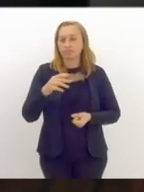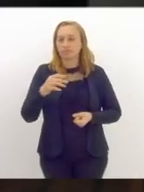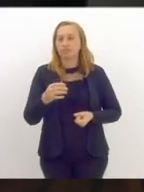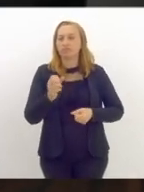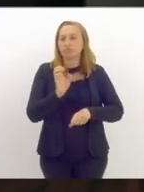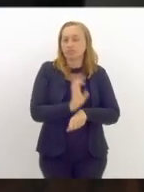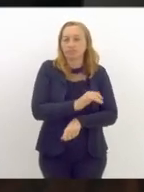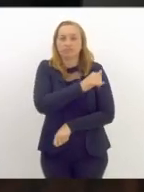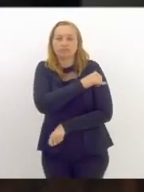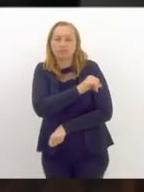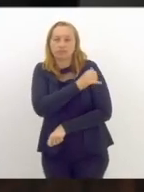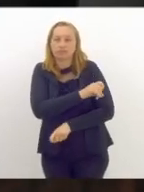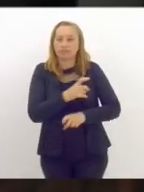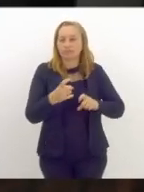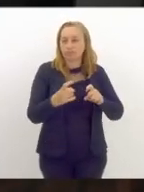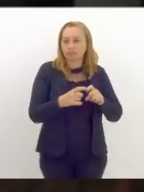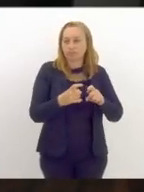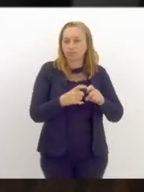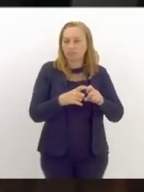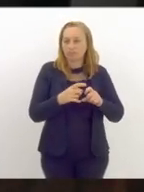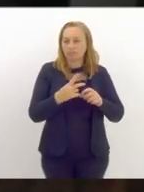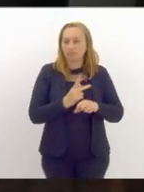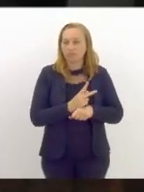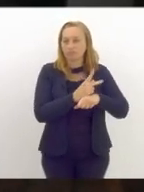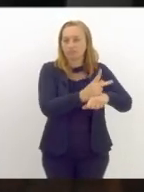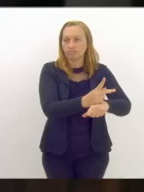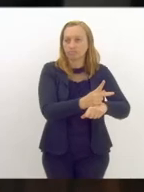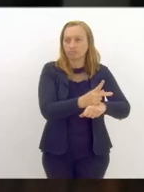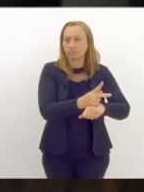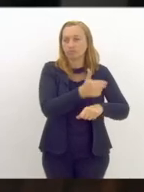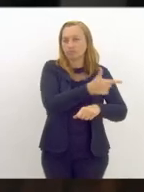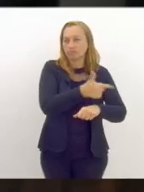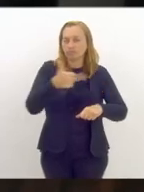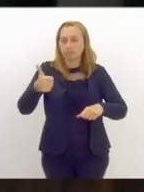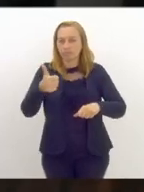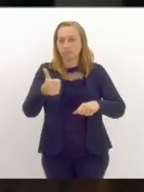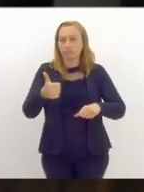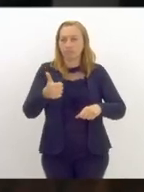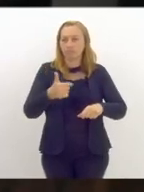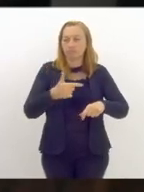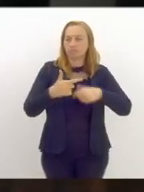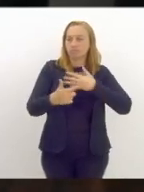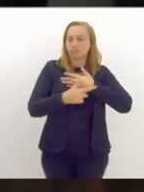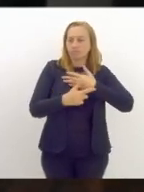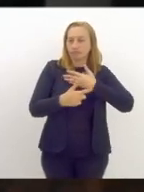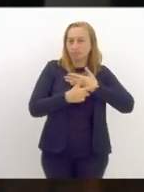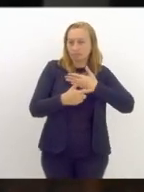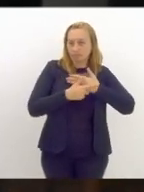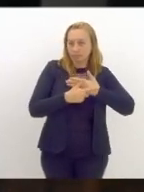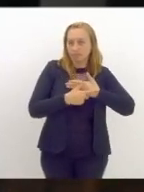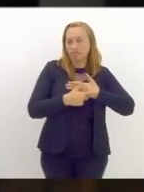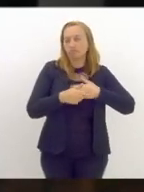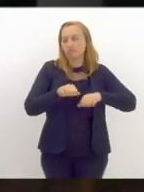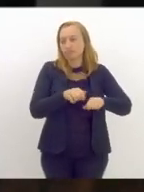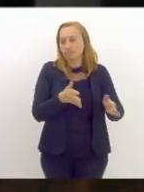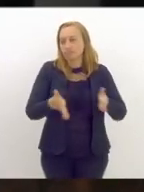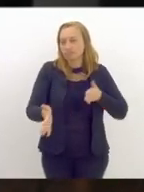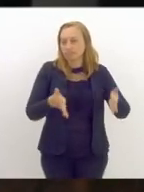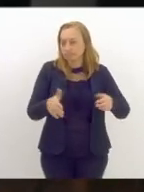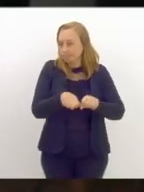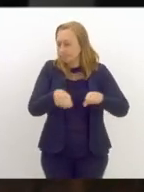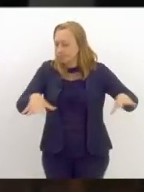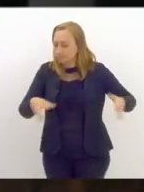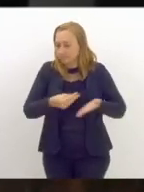Estado do Rio de Janeiro o título de médico do ano de 2021 pela sua atuação durante a pandemia, realizando